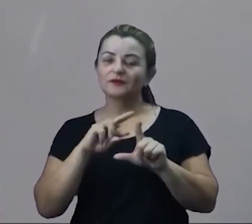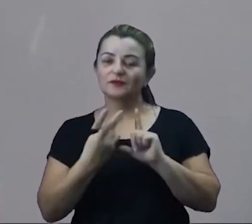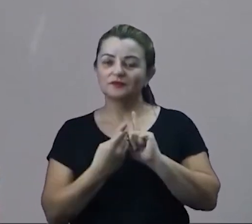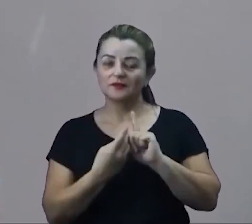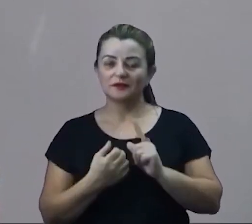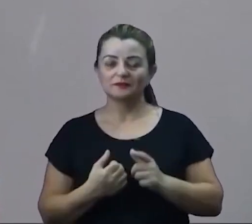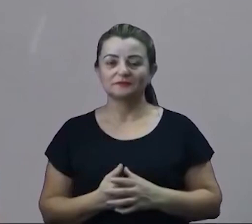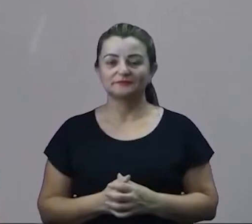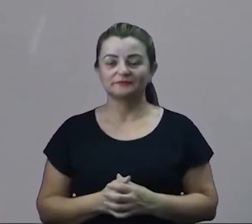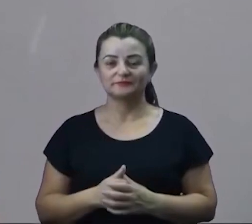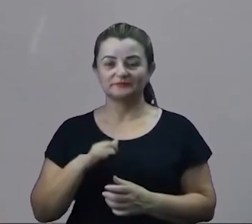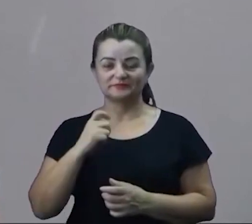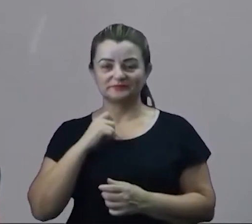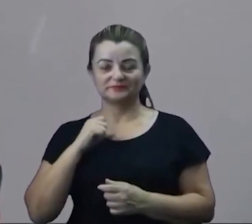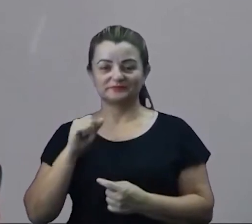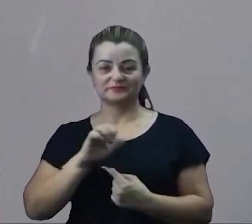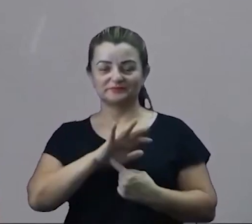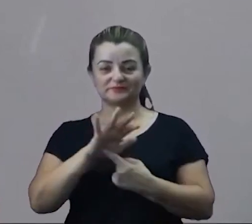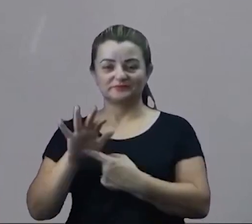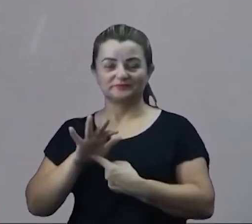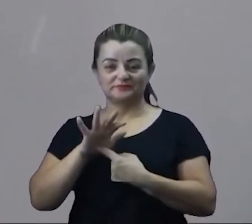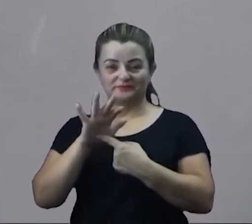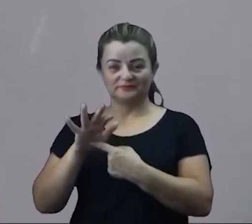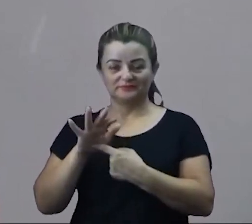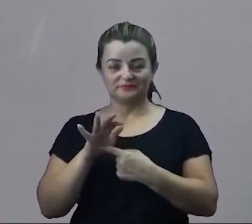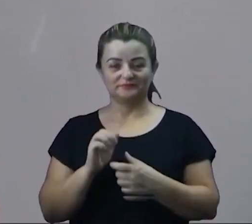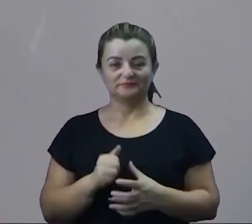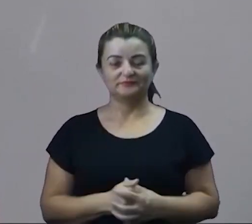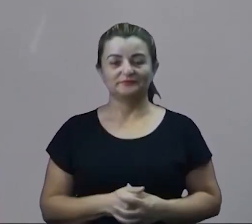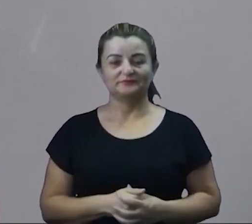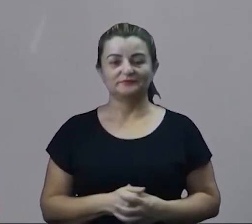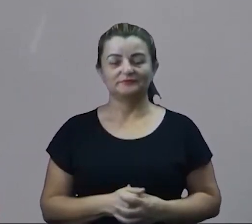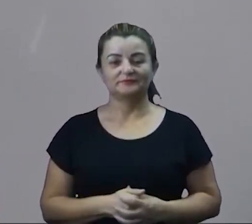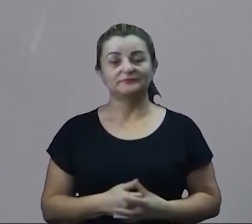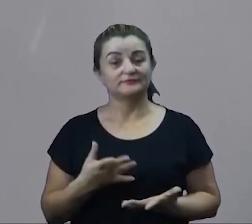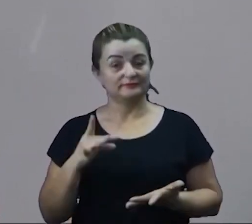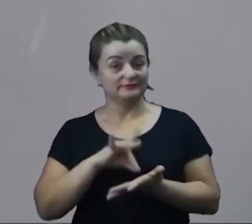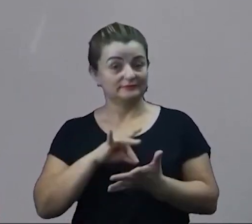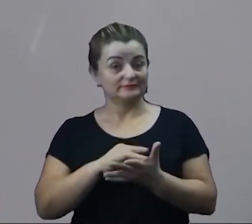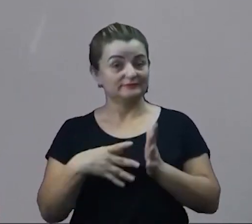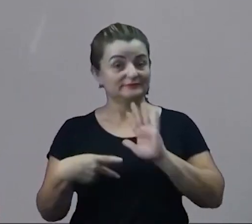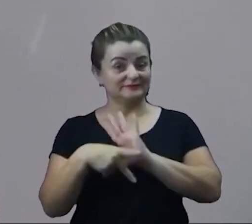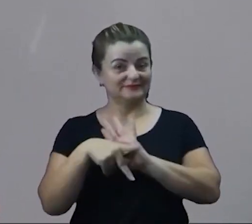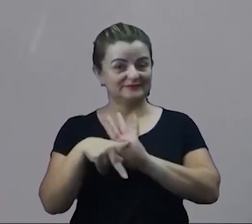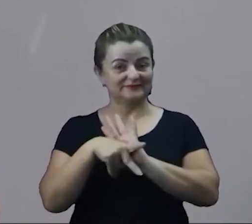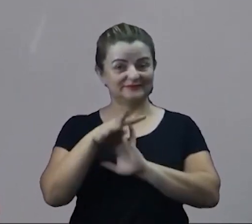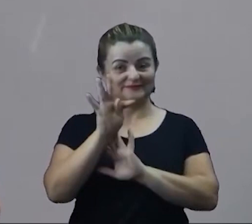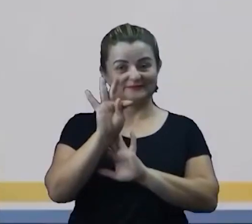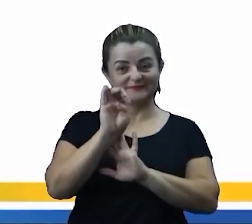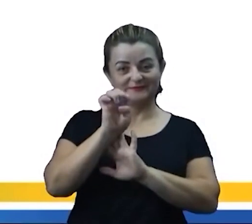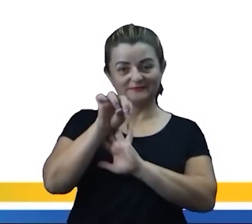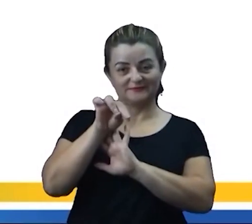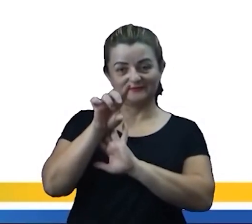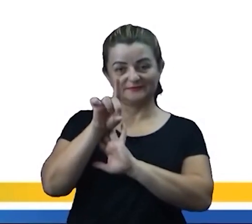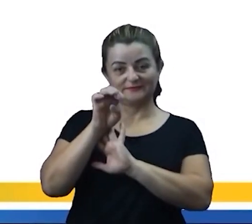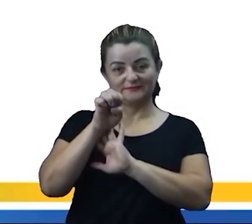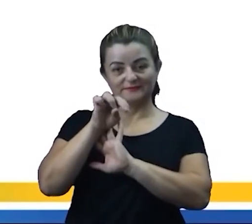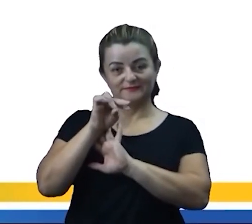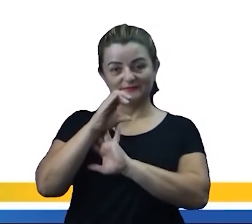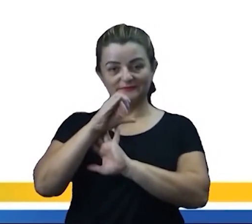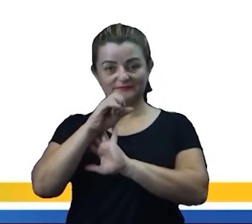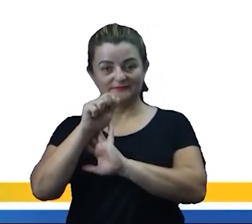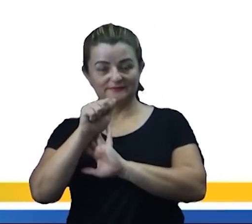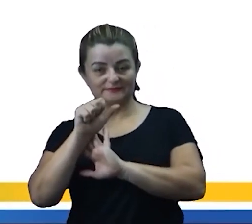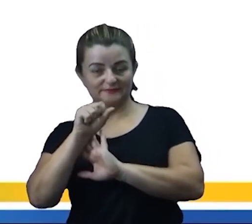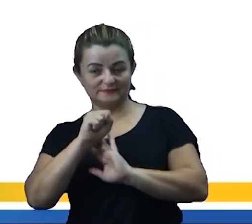aí. E elas estão associadas às tendências literárias. Na verdade, são as próprias tendências literárias. Vamos à questão,